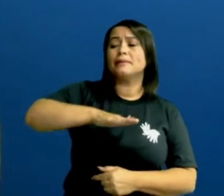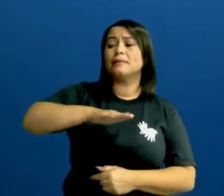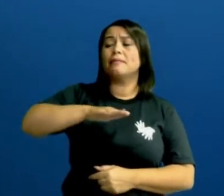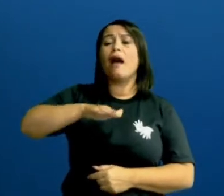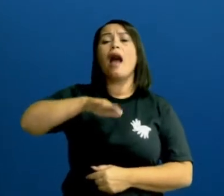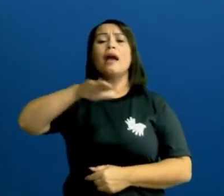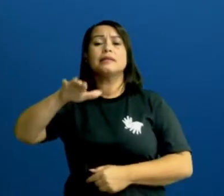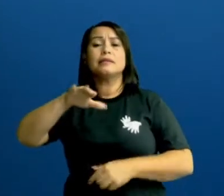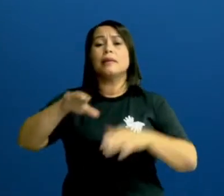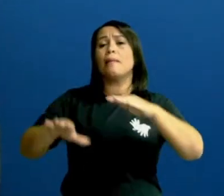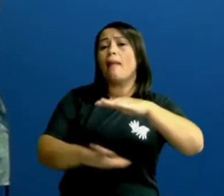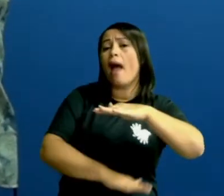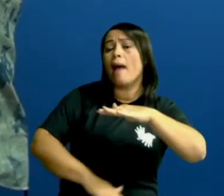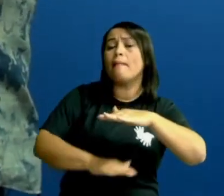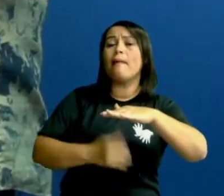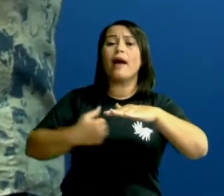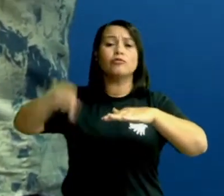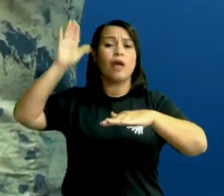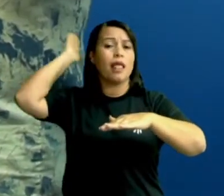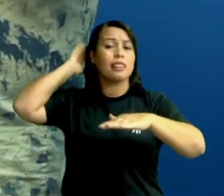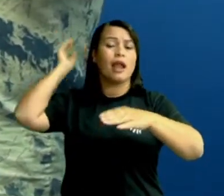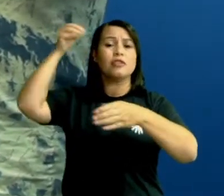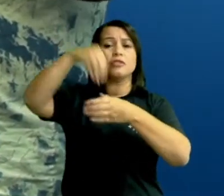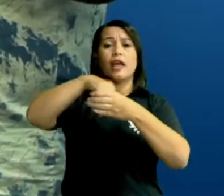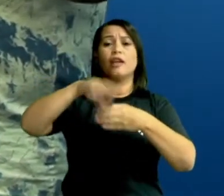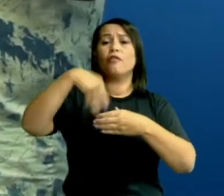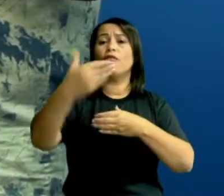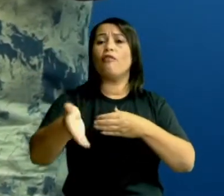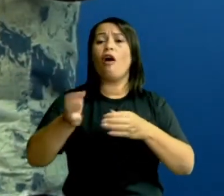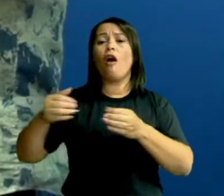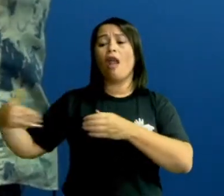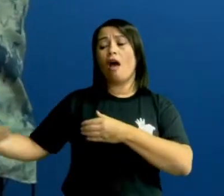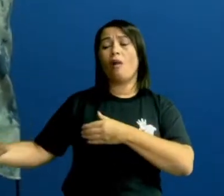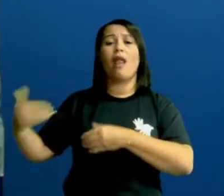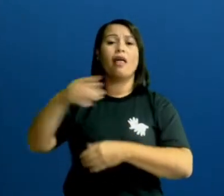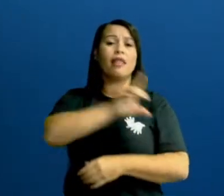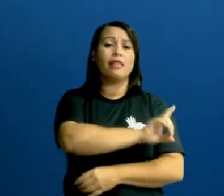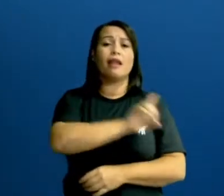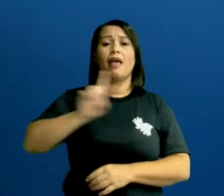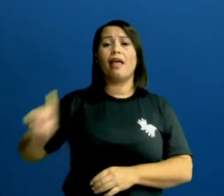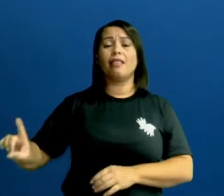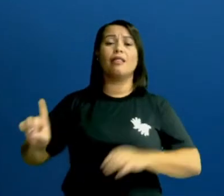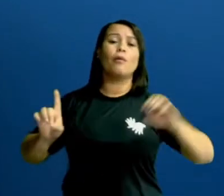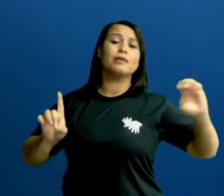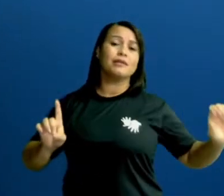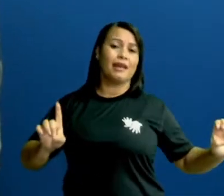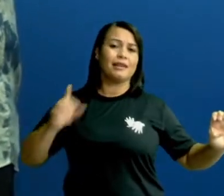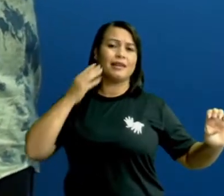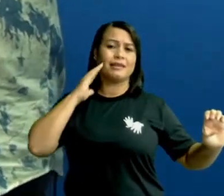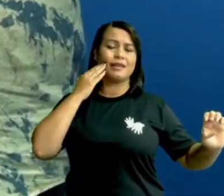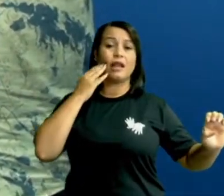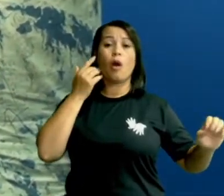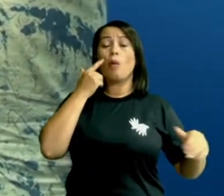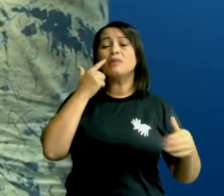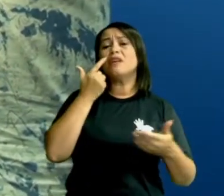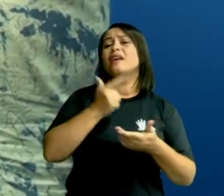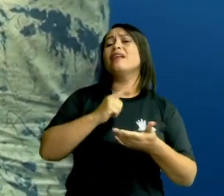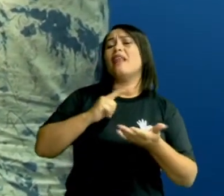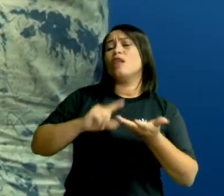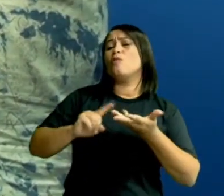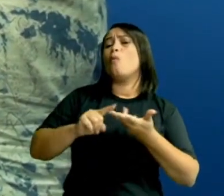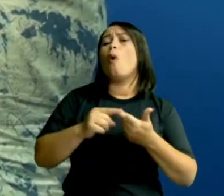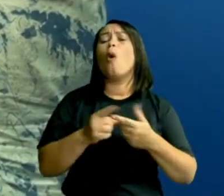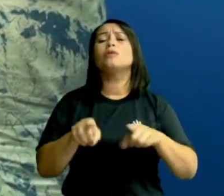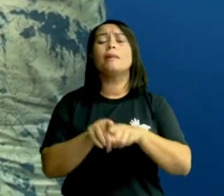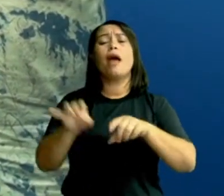em cima, embaixo, atrás, dentro, fora, ao lado, à direita, à esquerda, tá? Como também outros, como por exemplo,